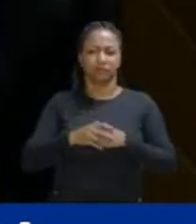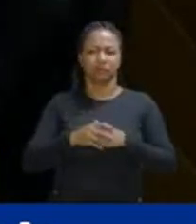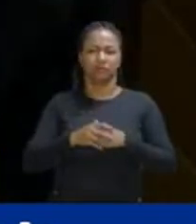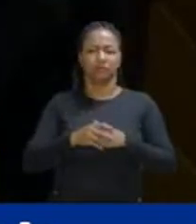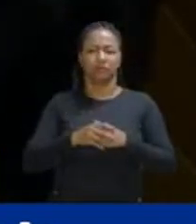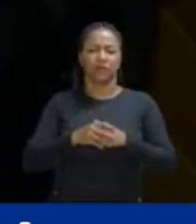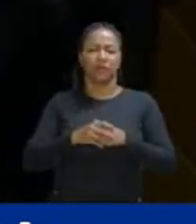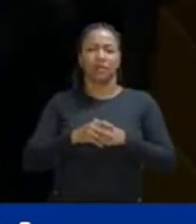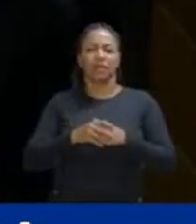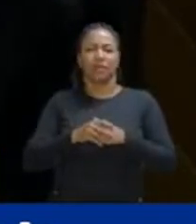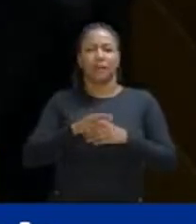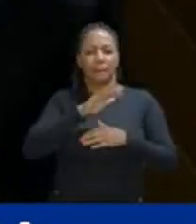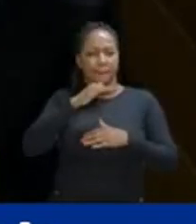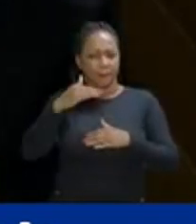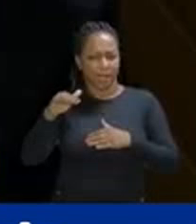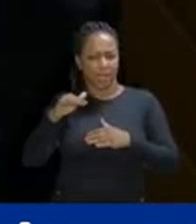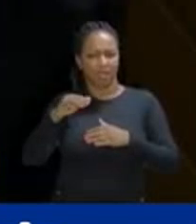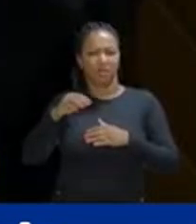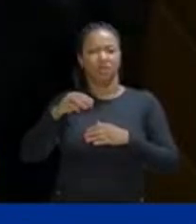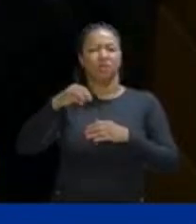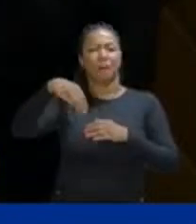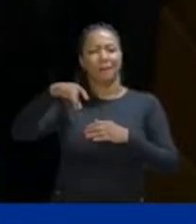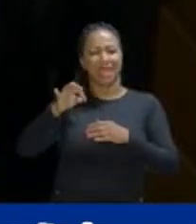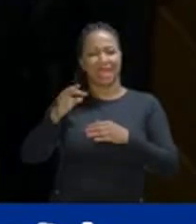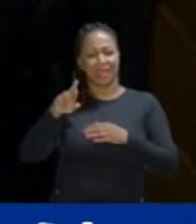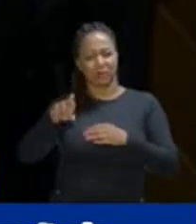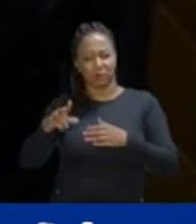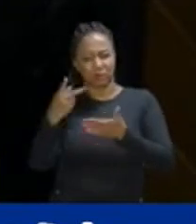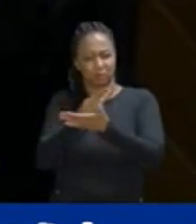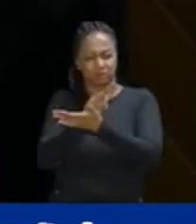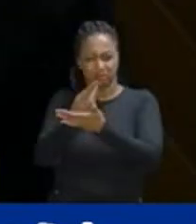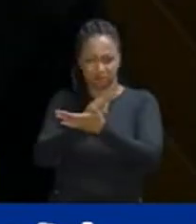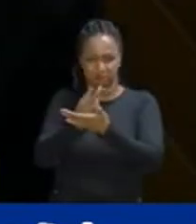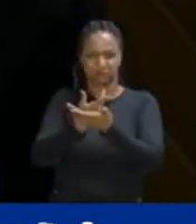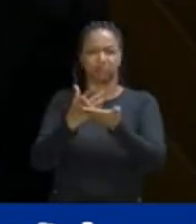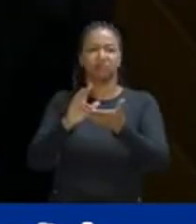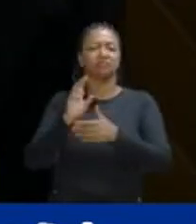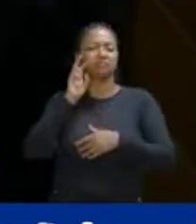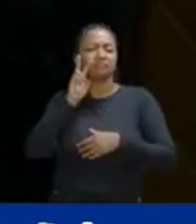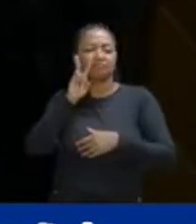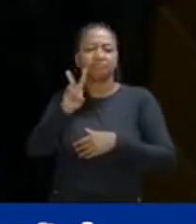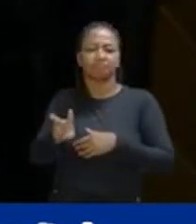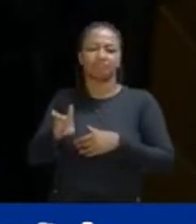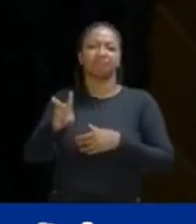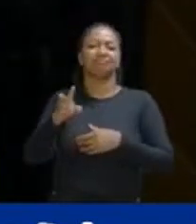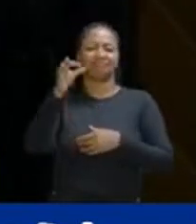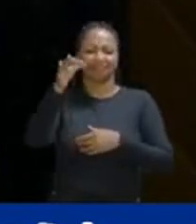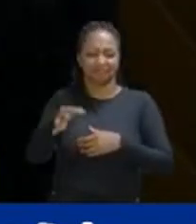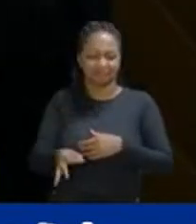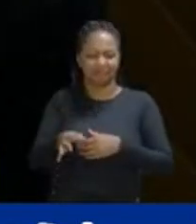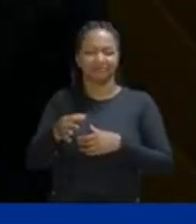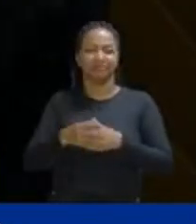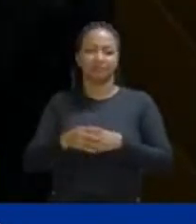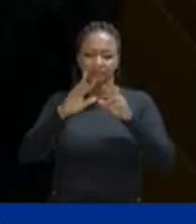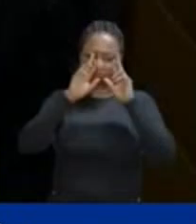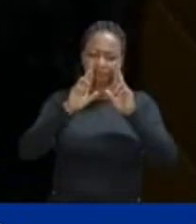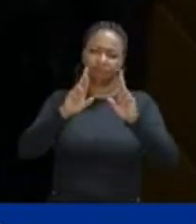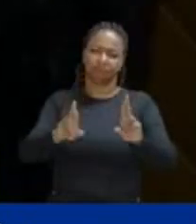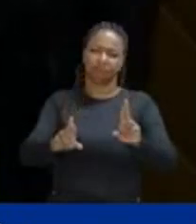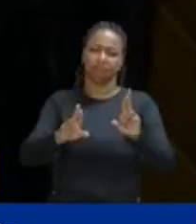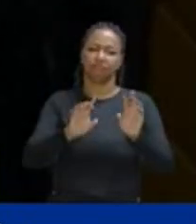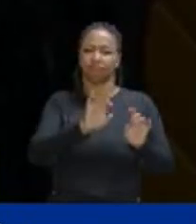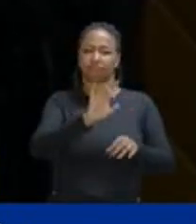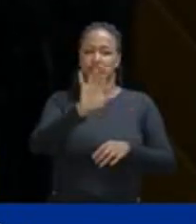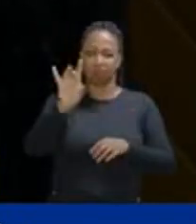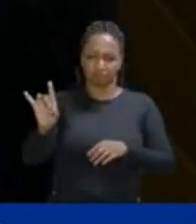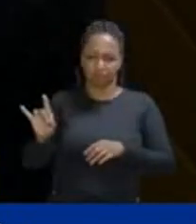metro quadrado caracteriza publicidade irregular, em razão do efeito visual único, ainda que se tenha respeitado